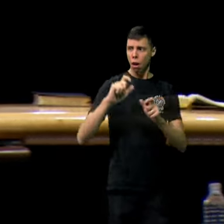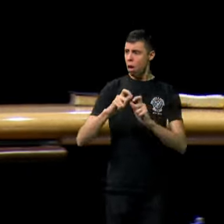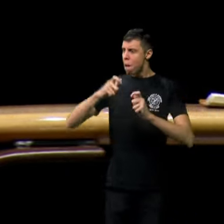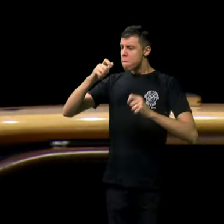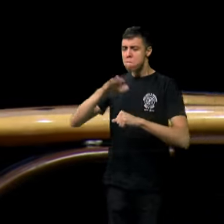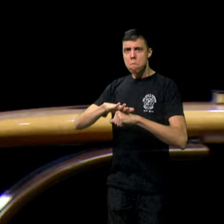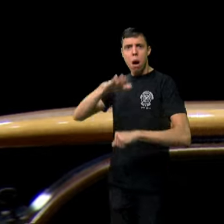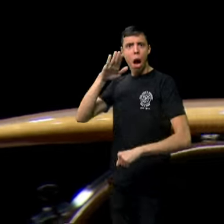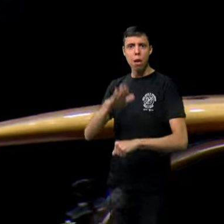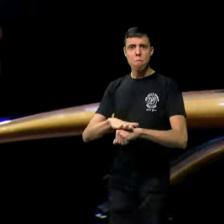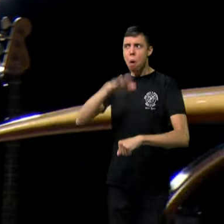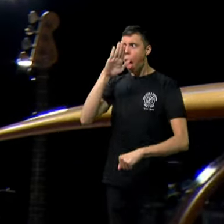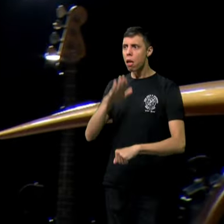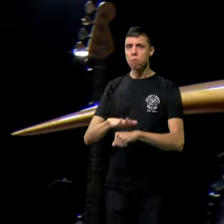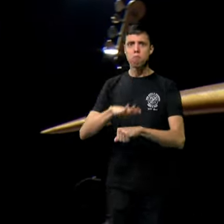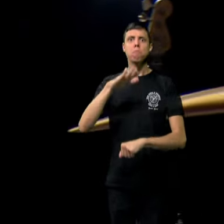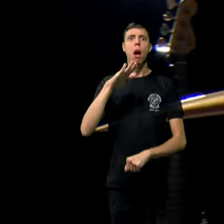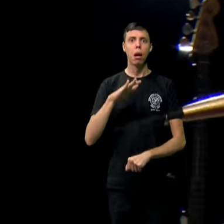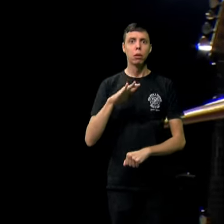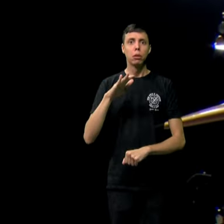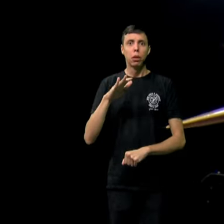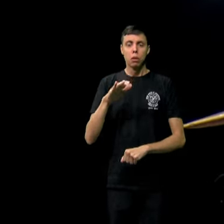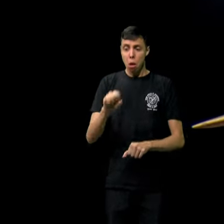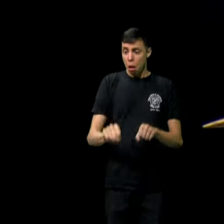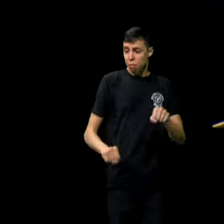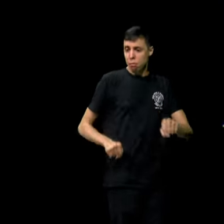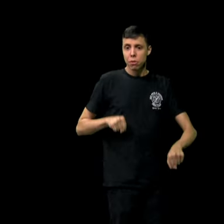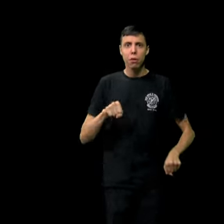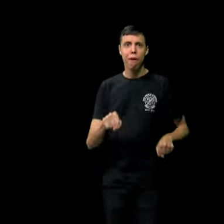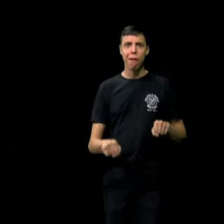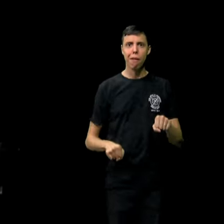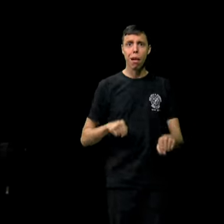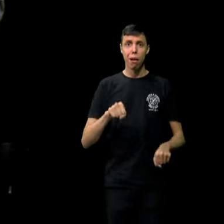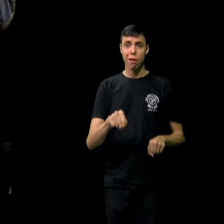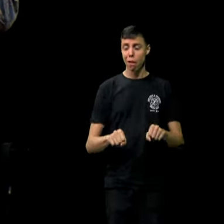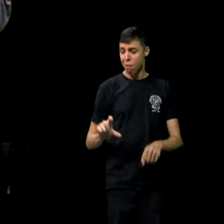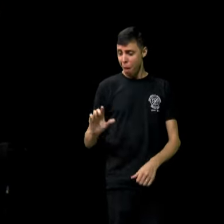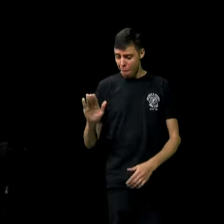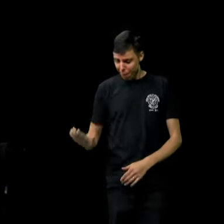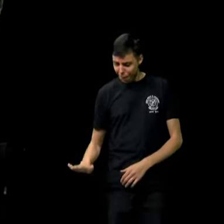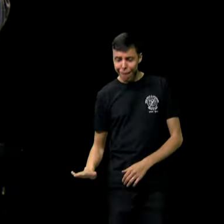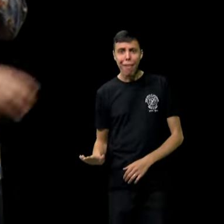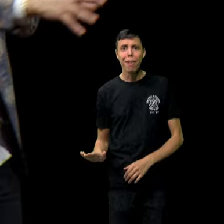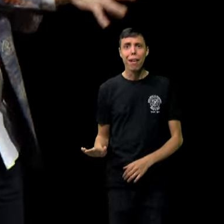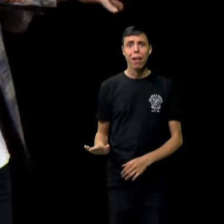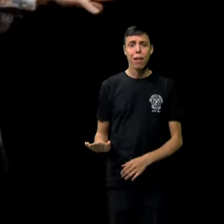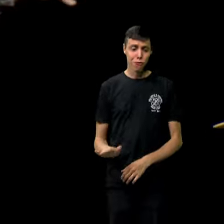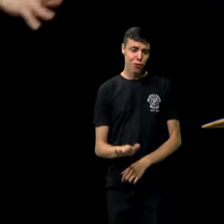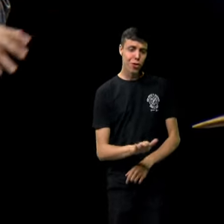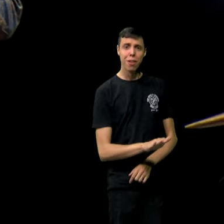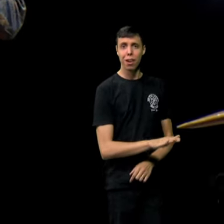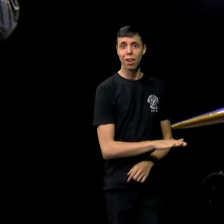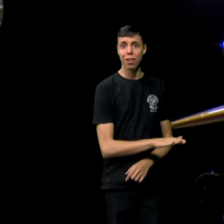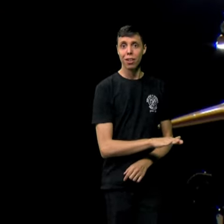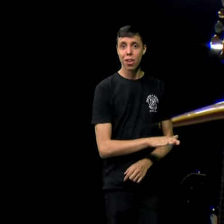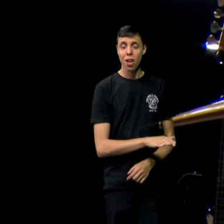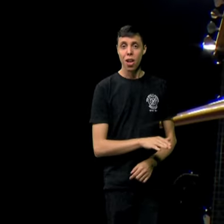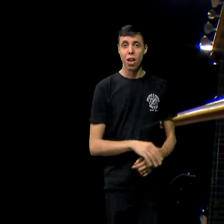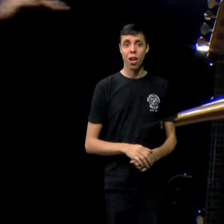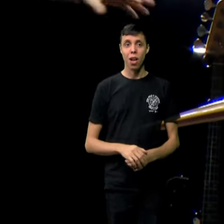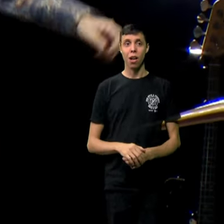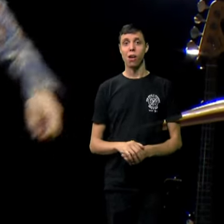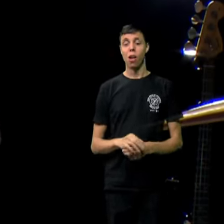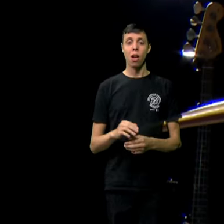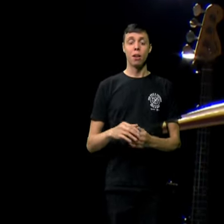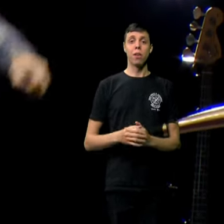será maior. Às vezes eu estava montando um triciclo, uma bicicletinha, rodado 20 de criança para vender, colocando umas bonequinhas